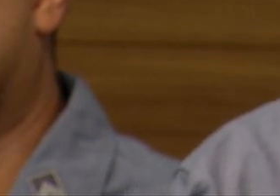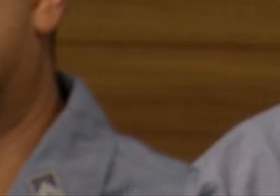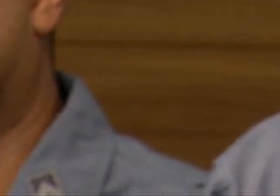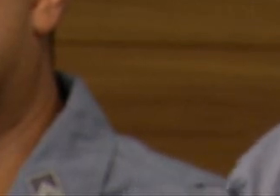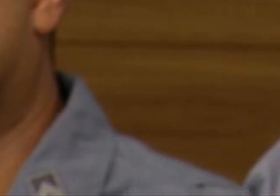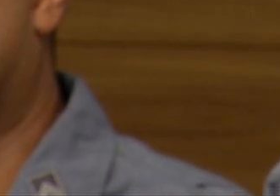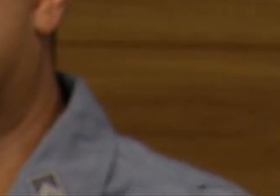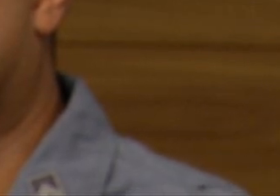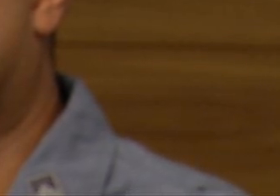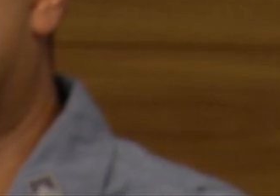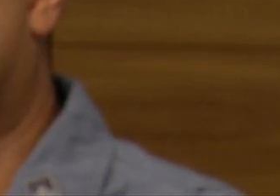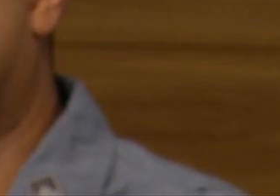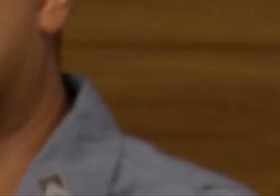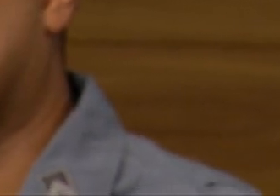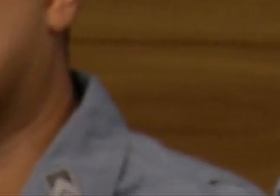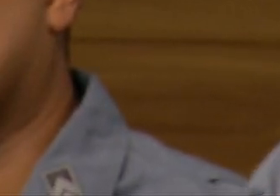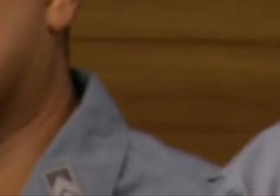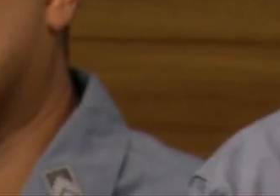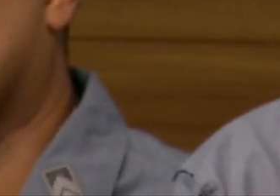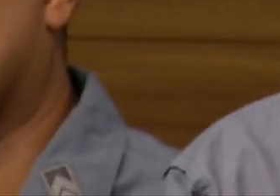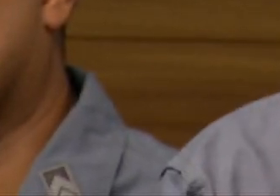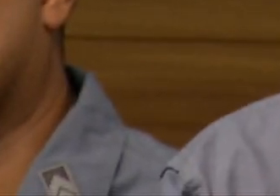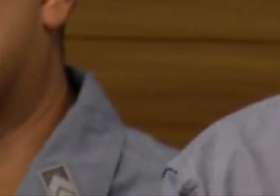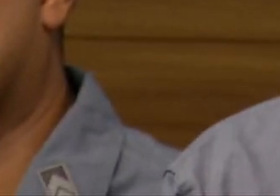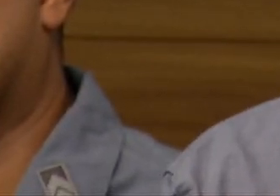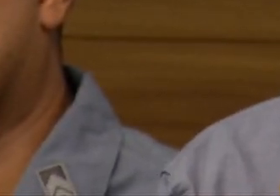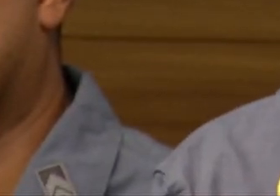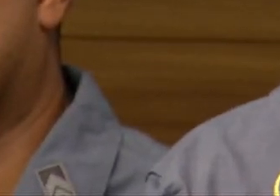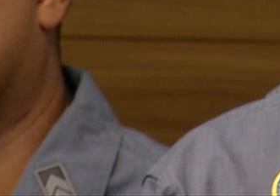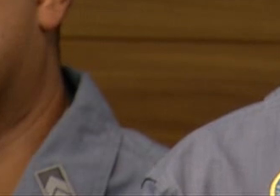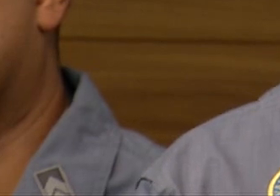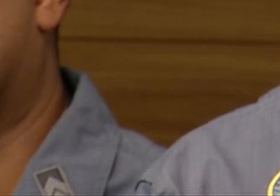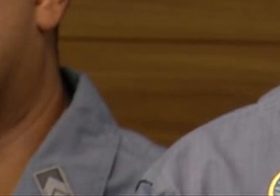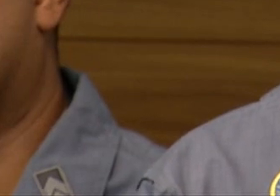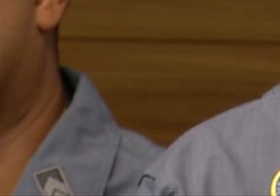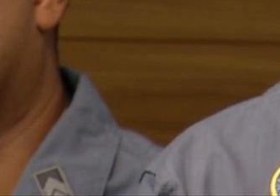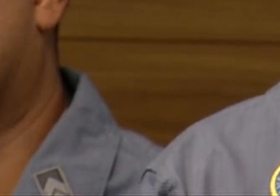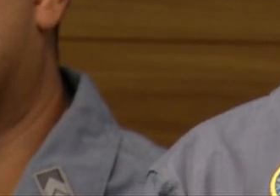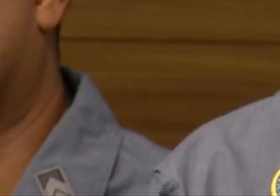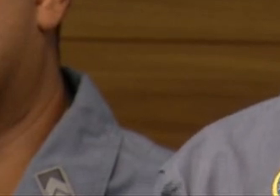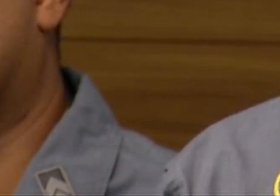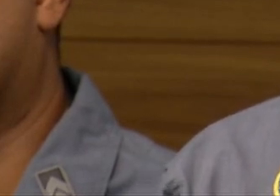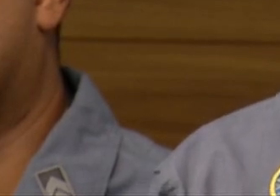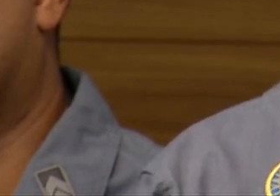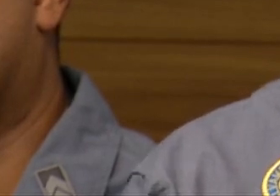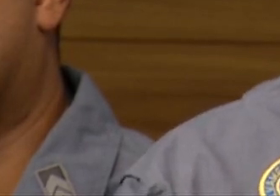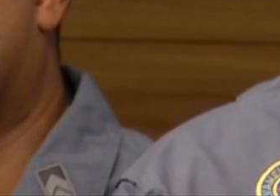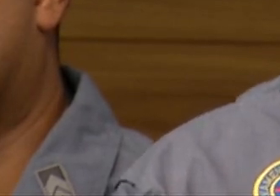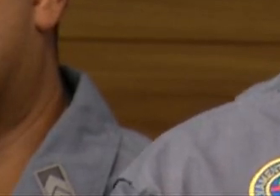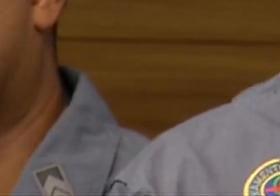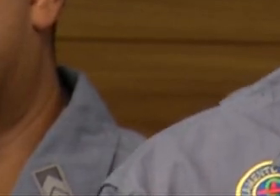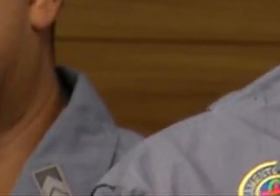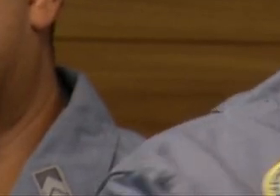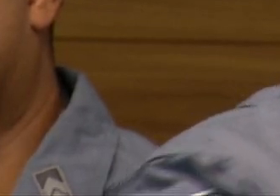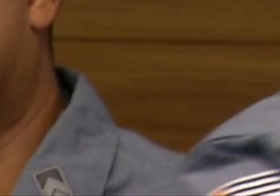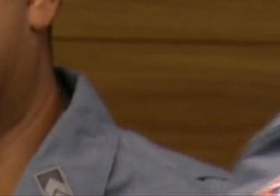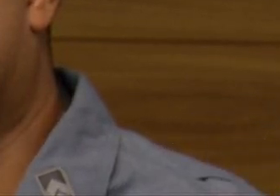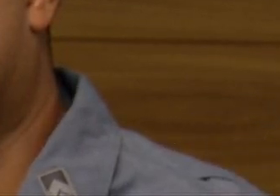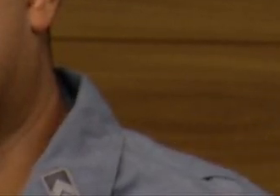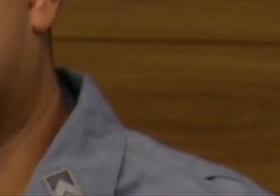diversas ocorrências de incêndio, salvamento e resgate. Então, mais uma vez, obrigado pelo reconhecimento e conte com o Corpo de Bombeiros.